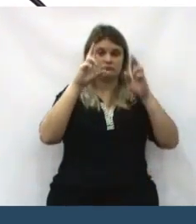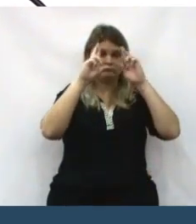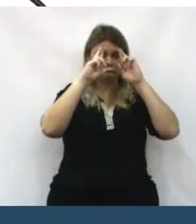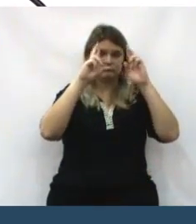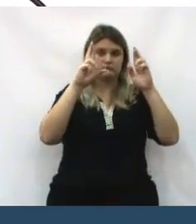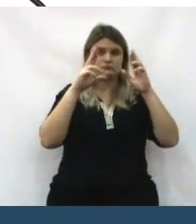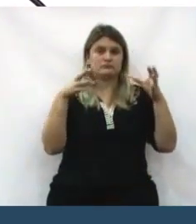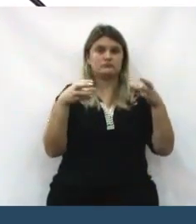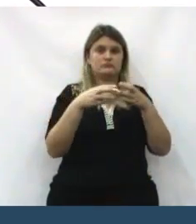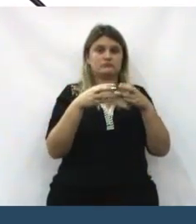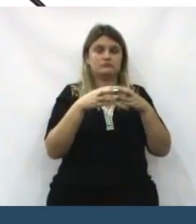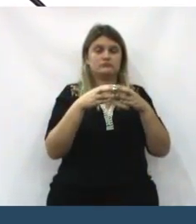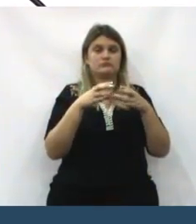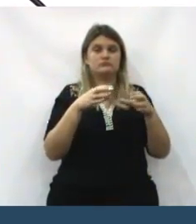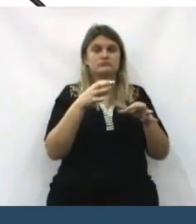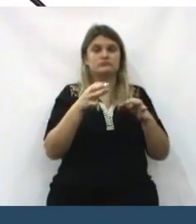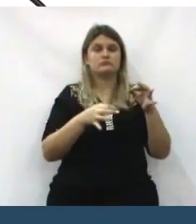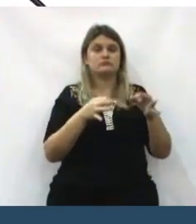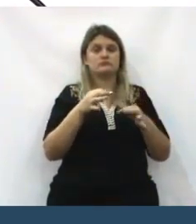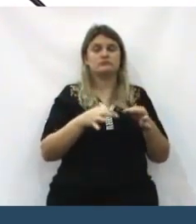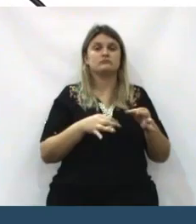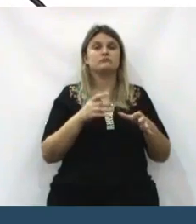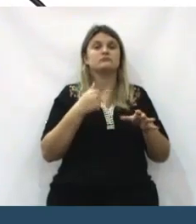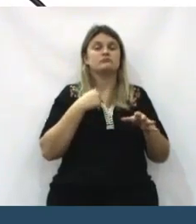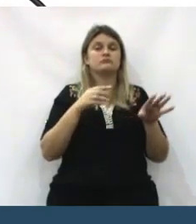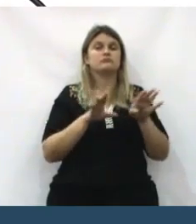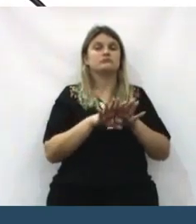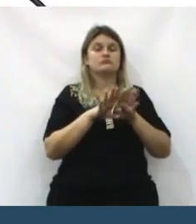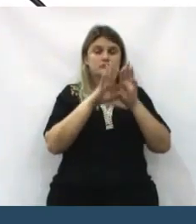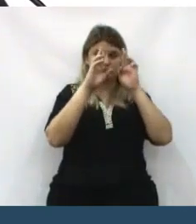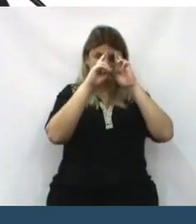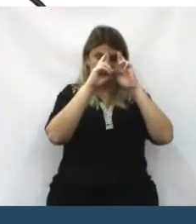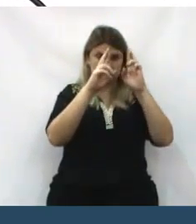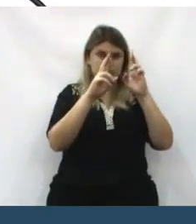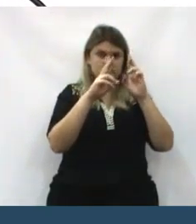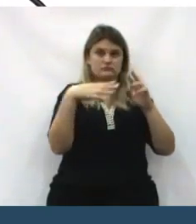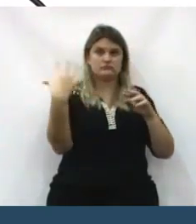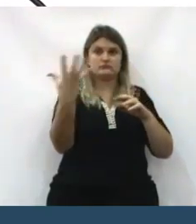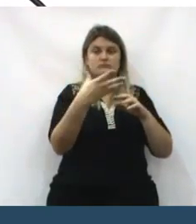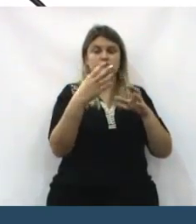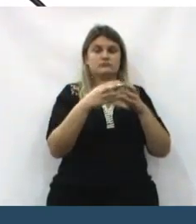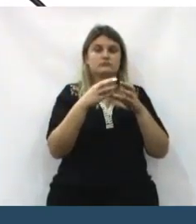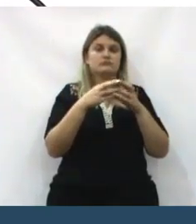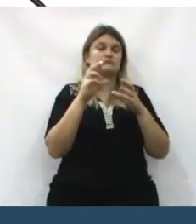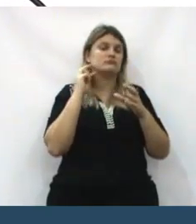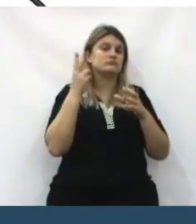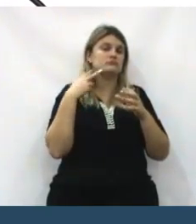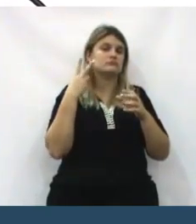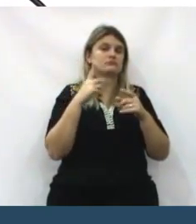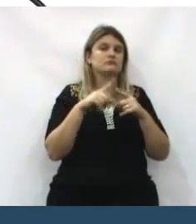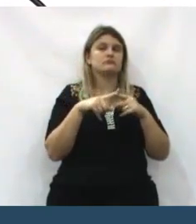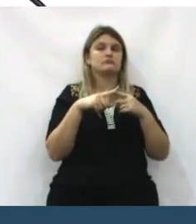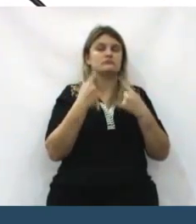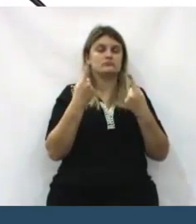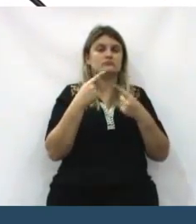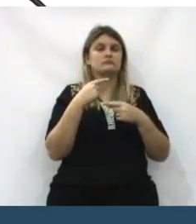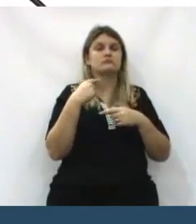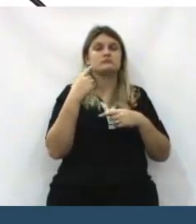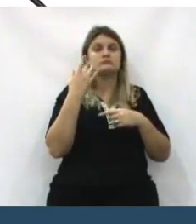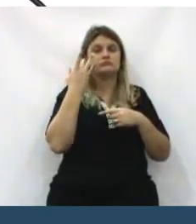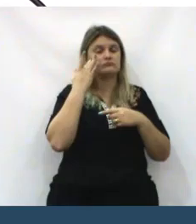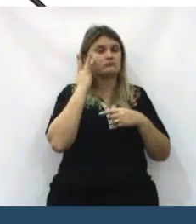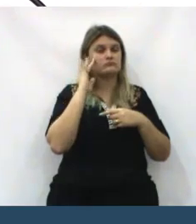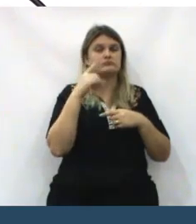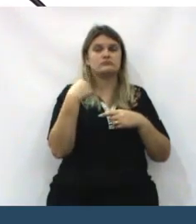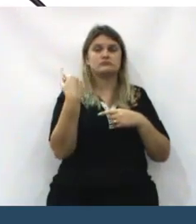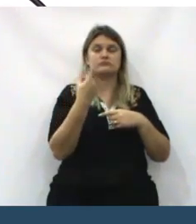decisão da Comissão de Constituição e Justiça, como respeitarei a decisão dos vereadores. Mas todos sabem que nós